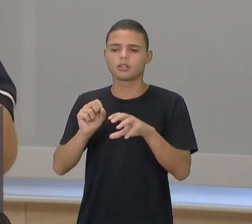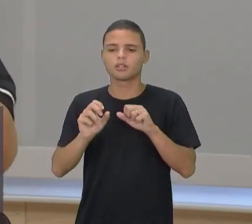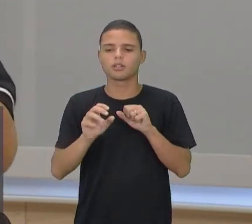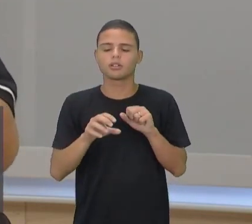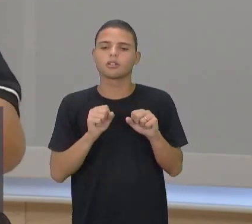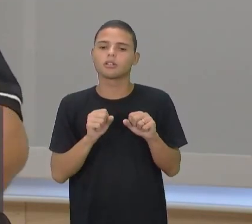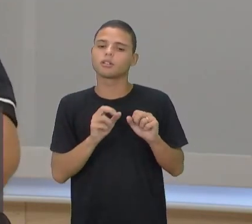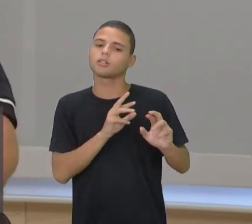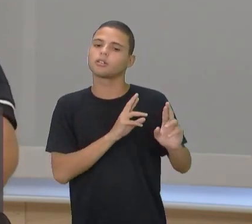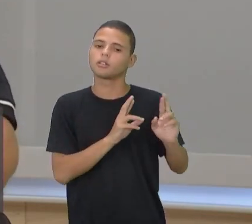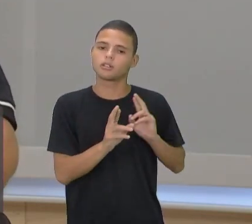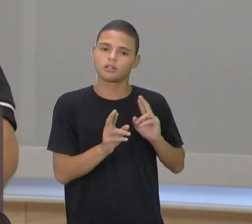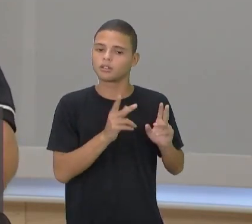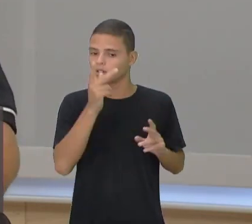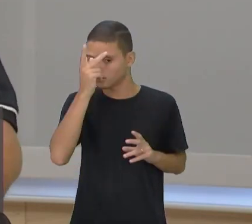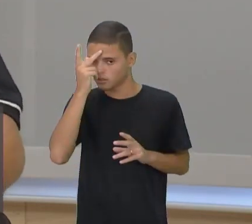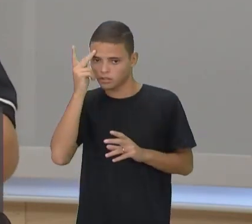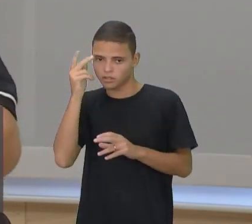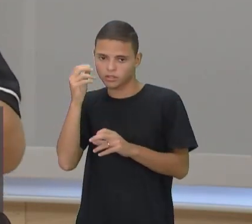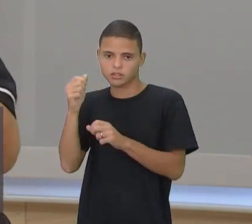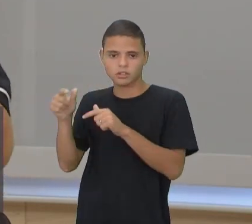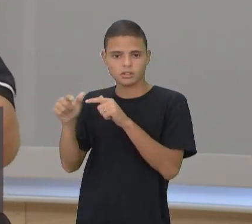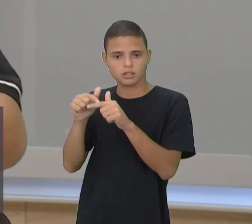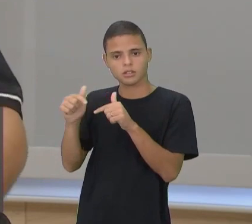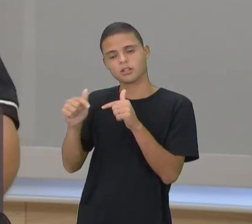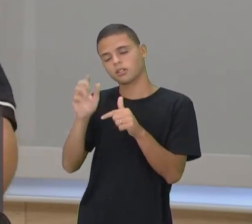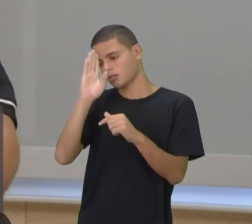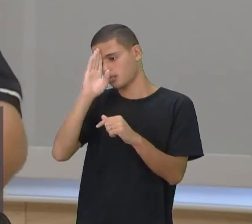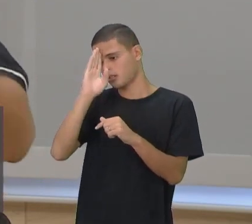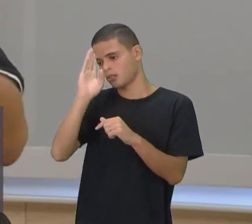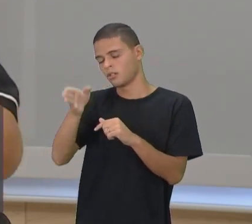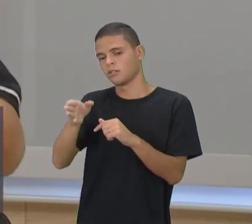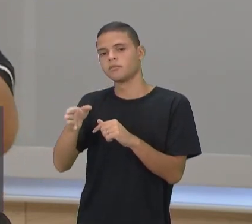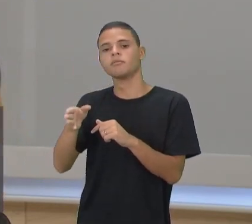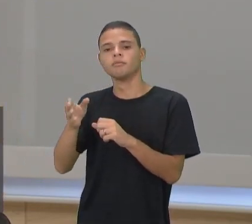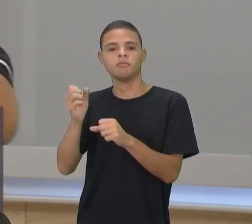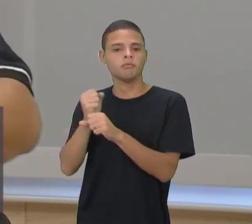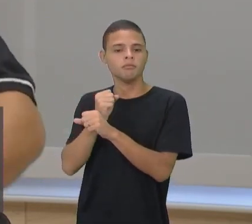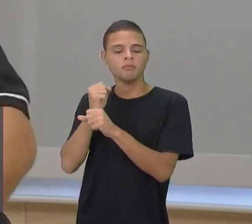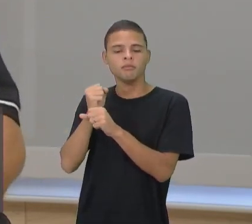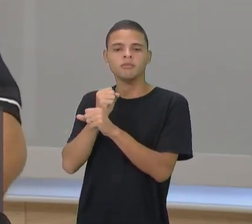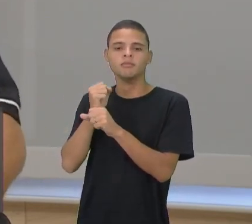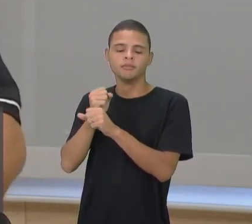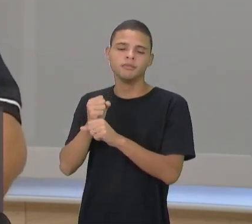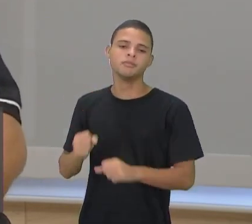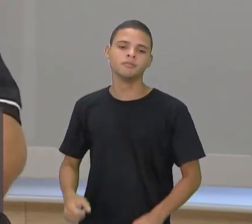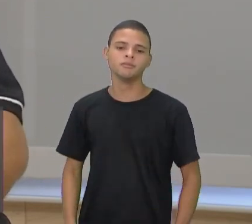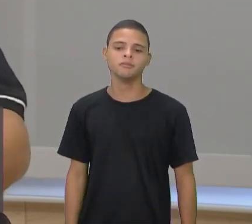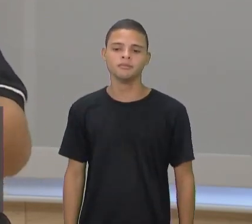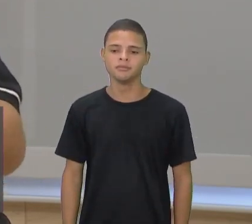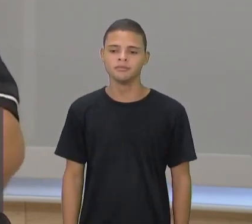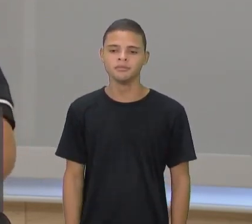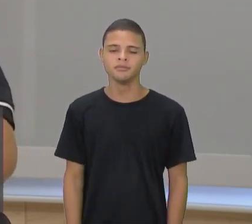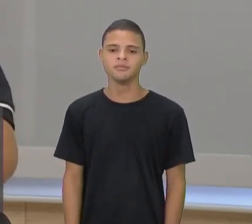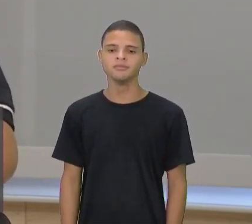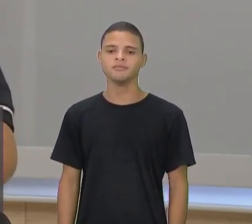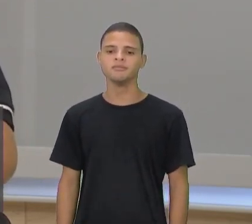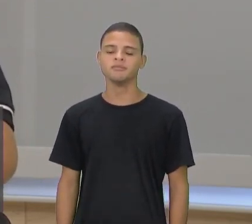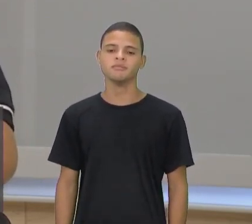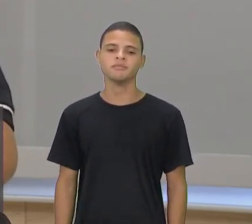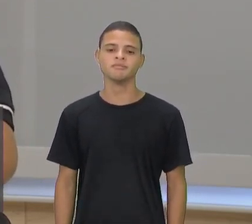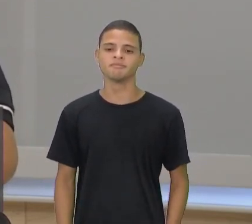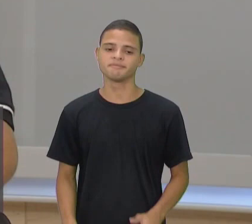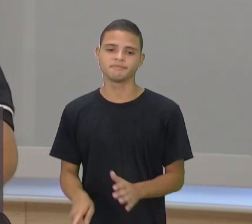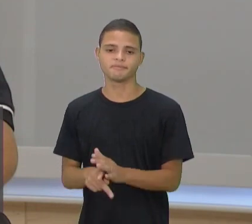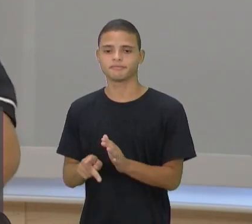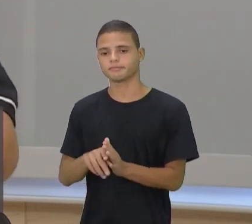relacionaram isso com a pessoas que estavam em contato ou tiveram ou estavam em contato com esses materiais